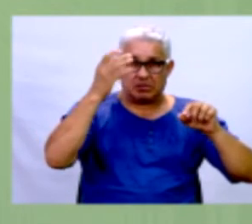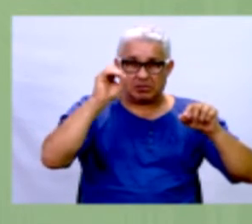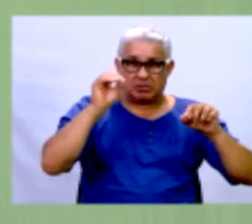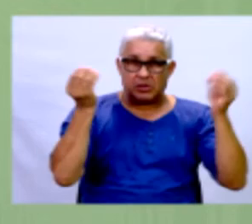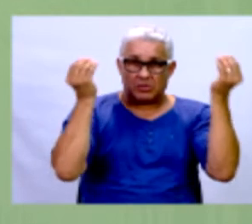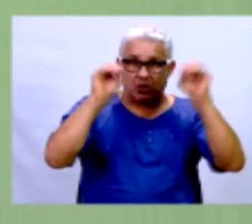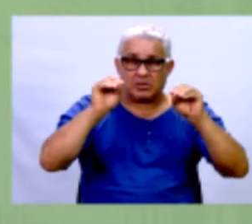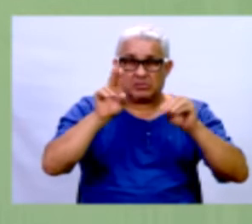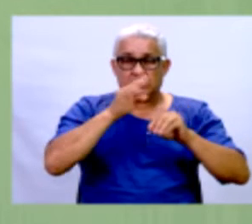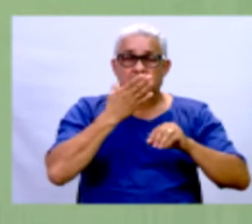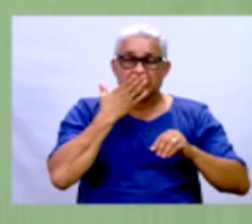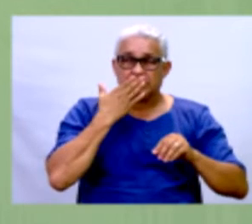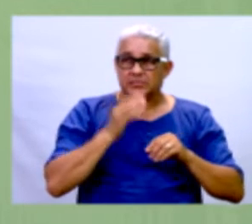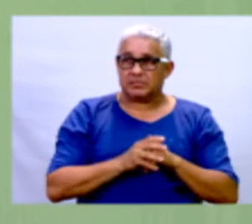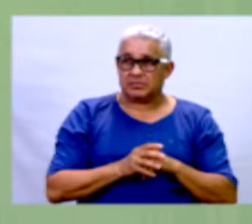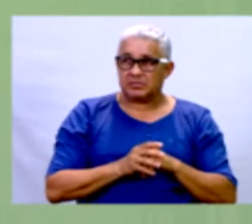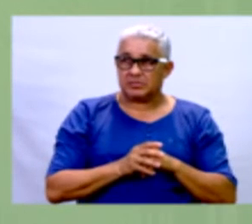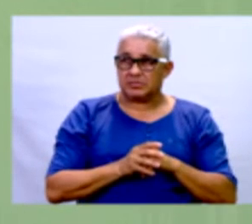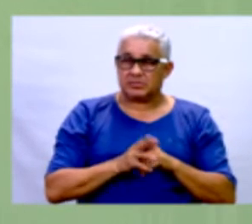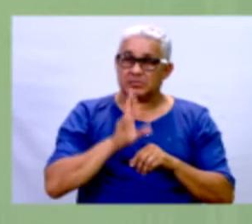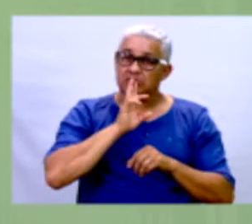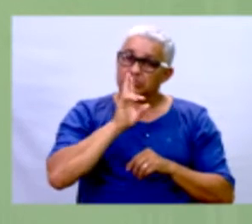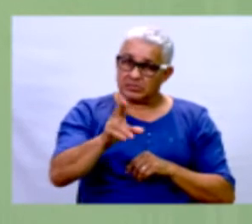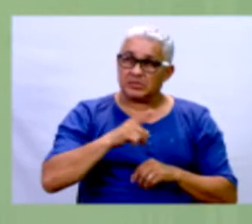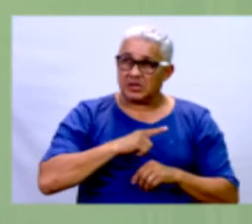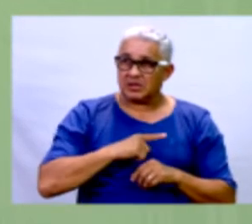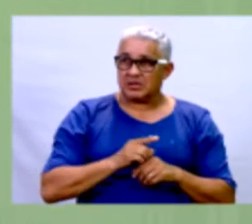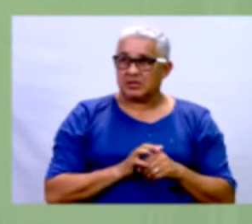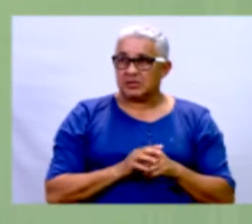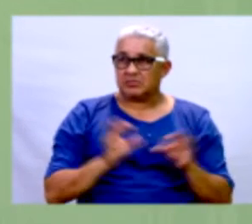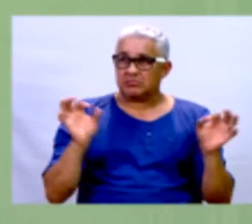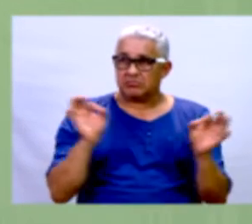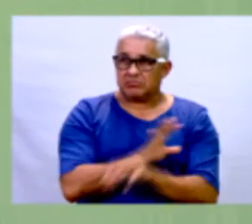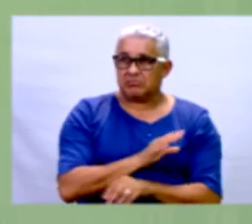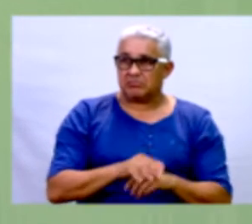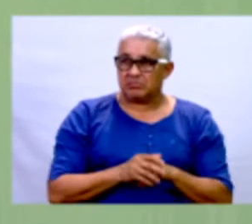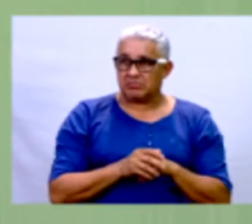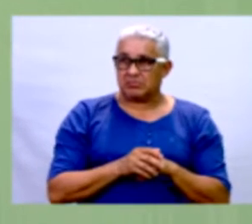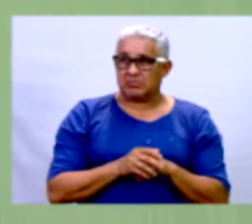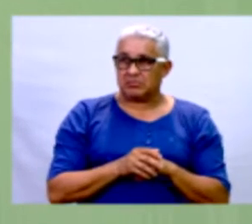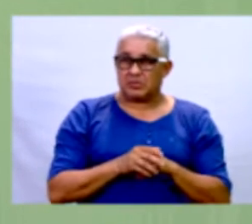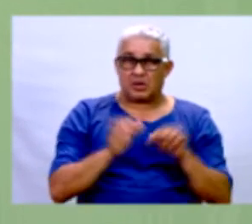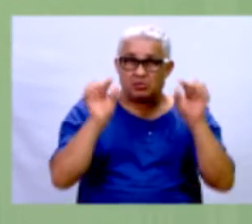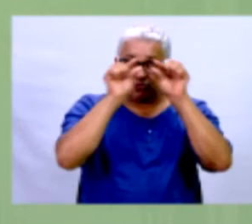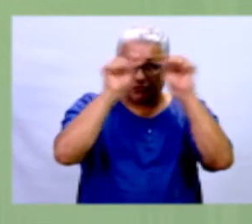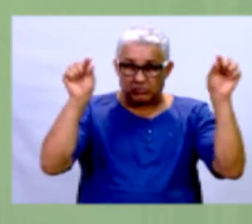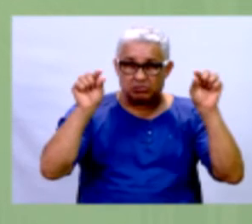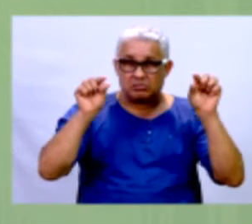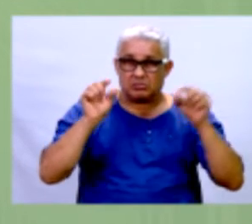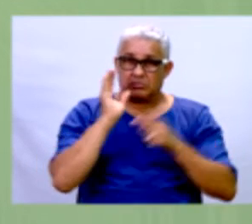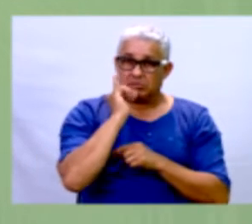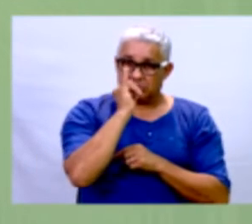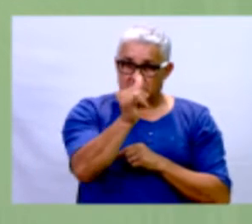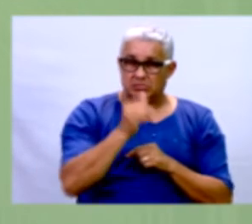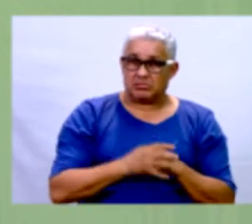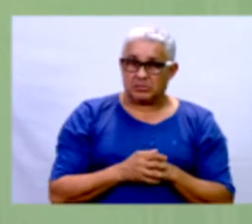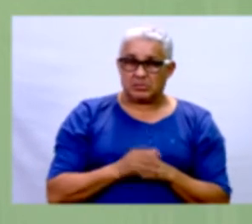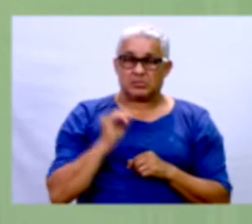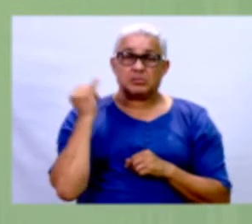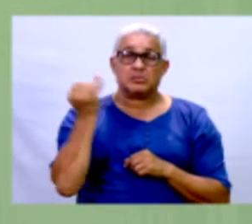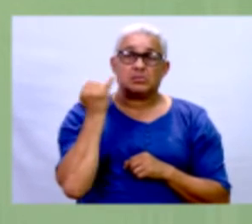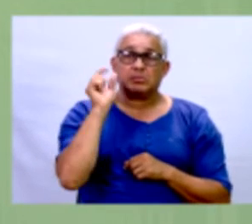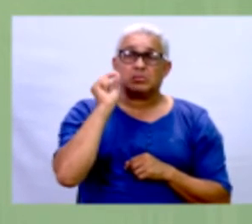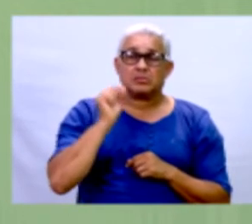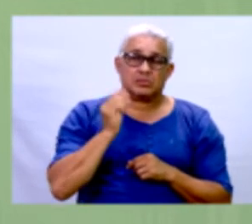da aplicação, então praticamente a nossa resposta já está dada aí, né? No próprio cabeçalho ele informa, né? Mas o que é importante vocês